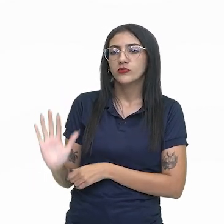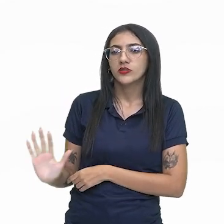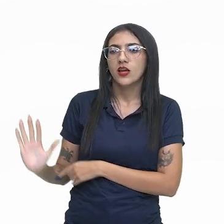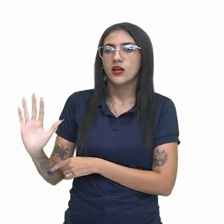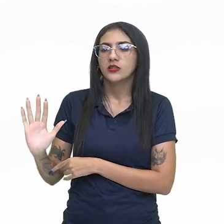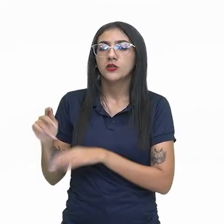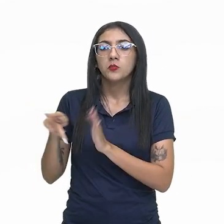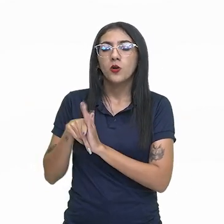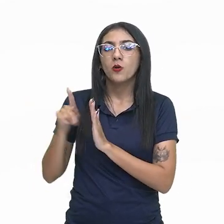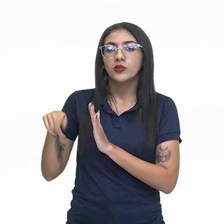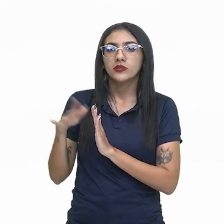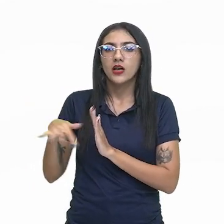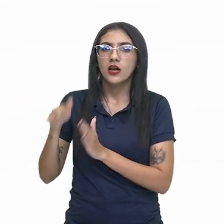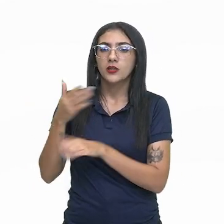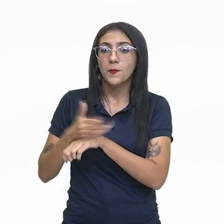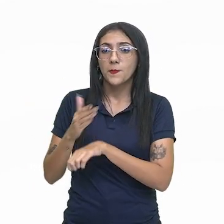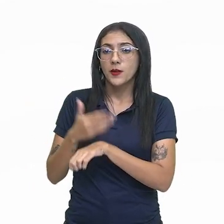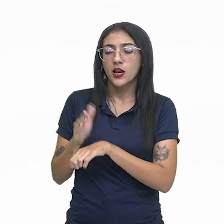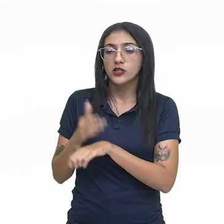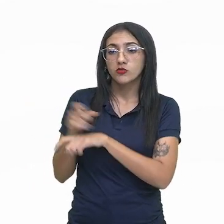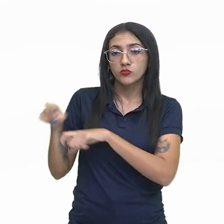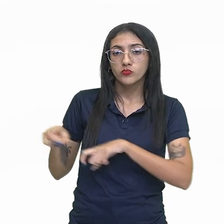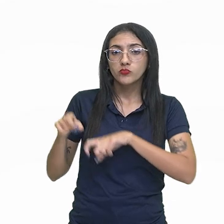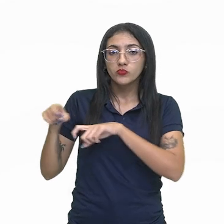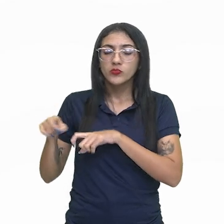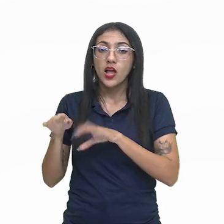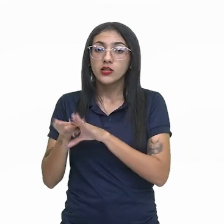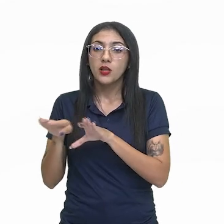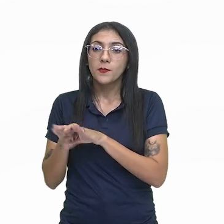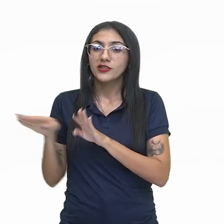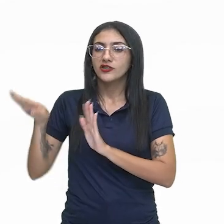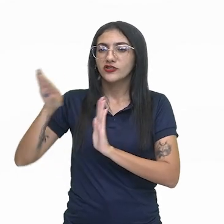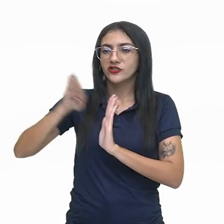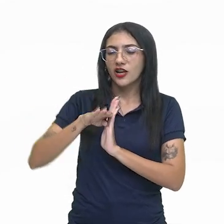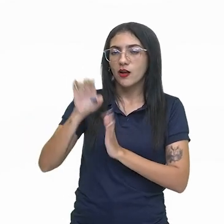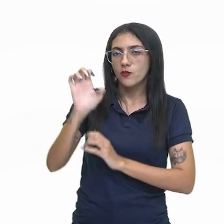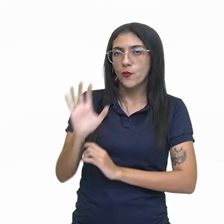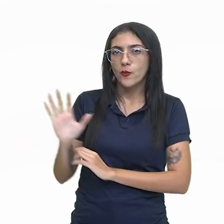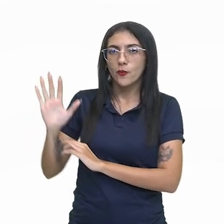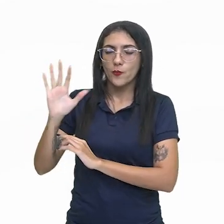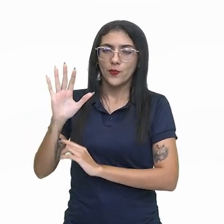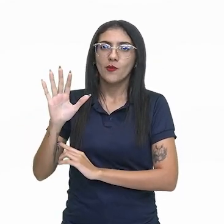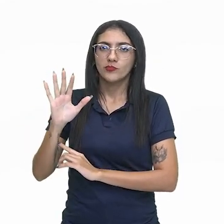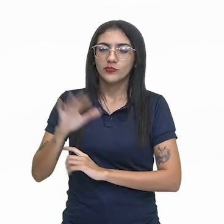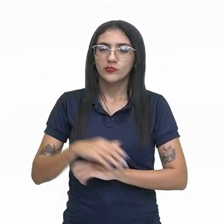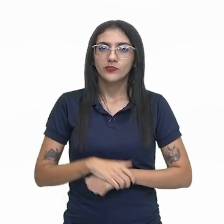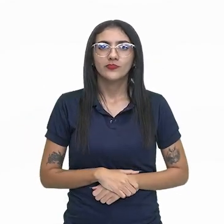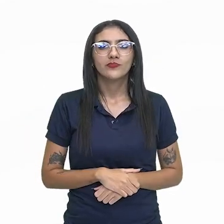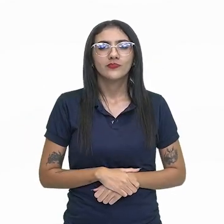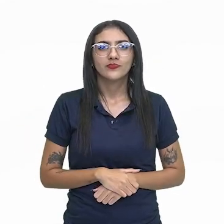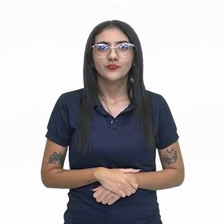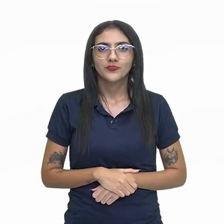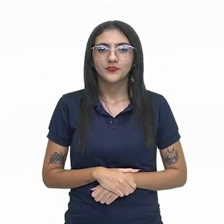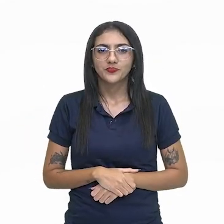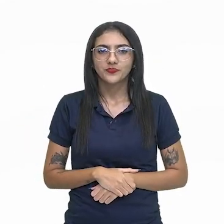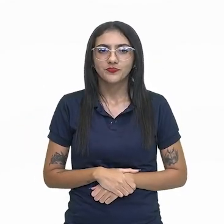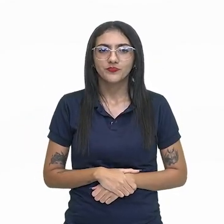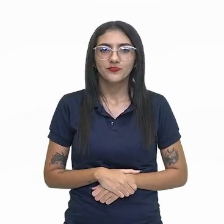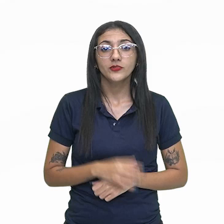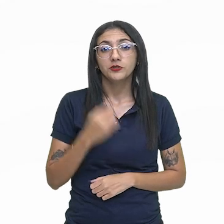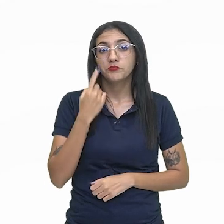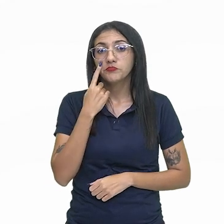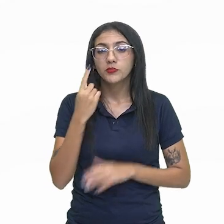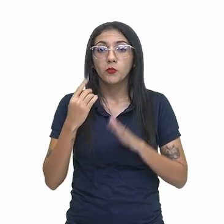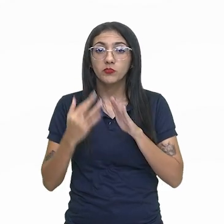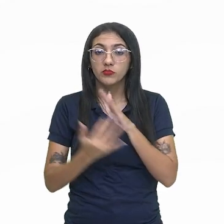da atividade da agricultura e também com a chegada dos europeus para essa região. Aí nós temos a